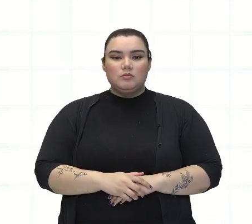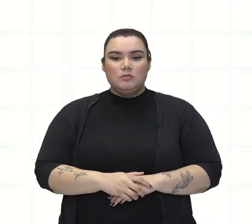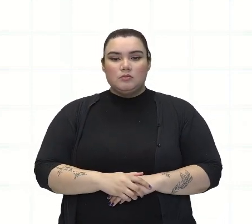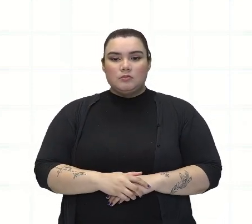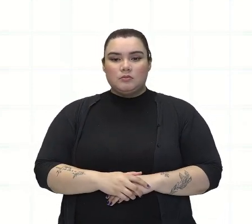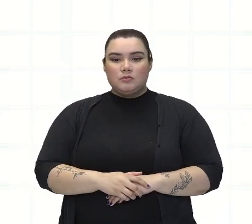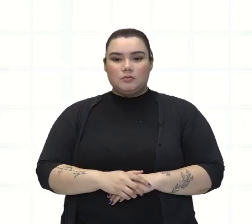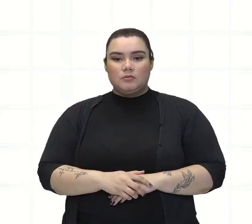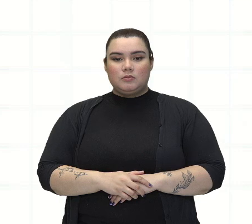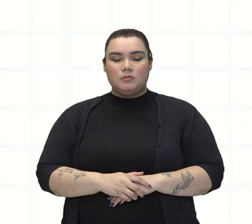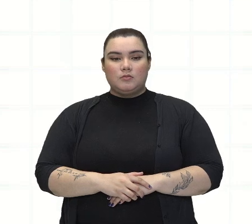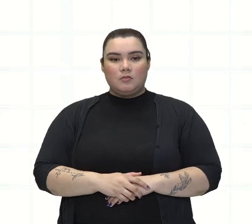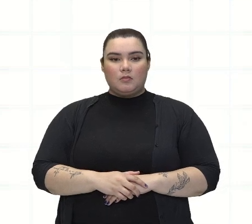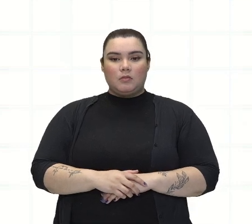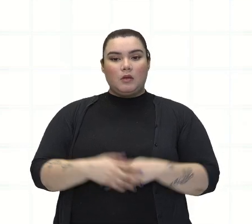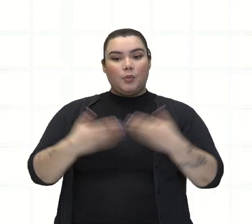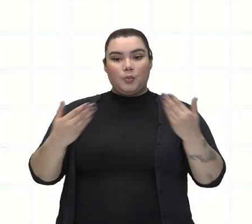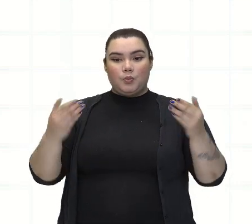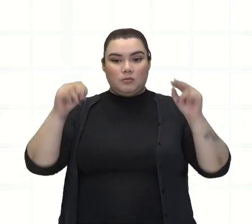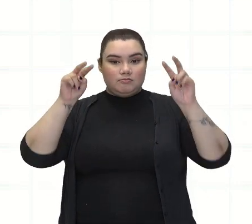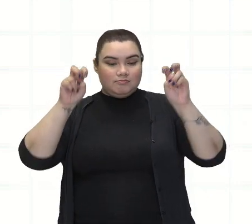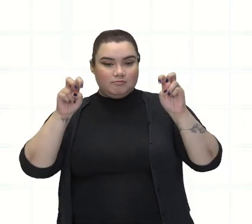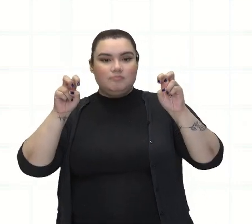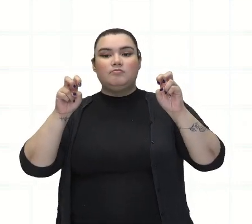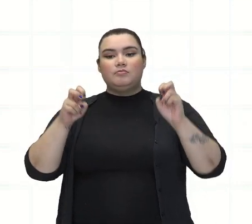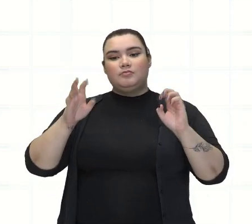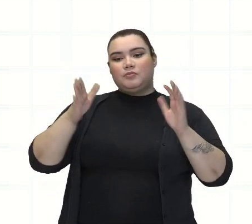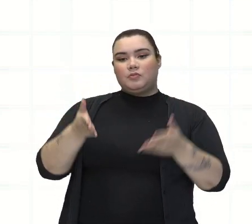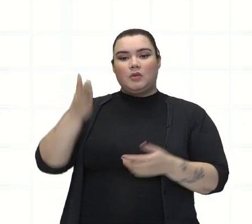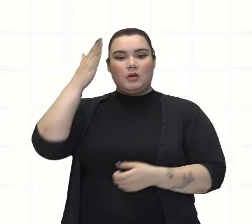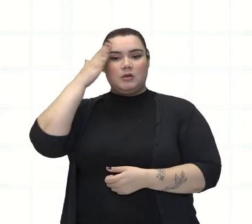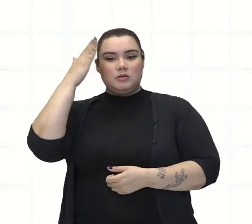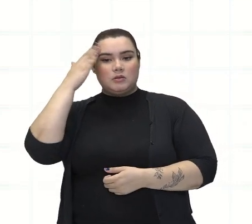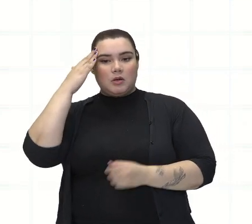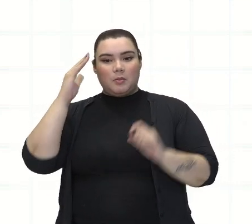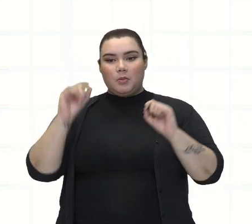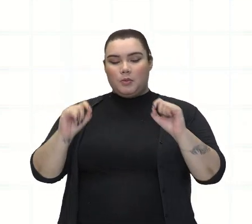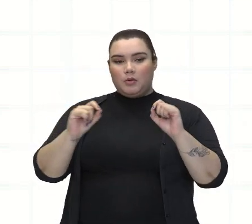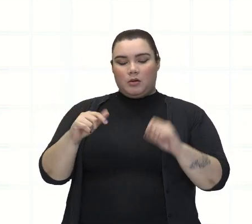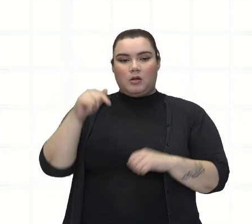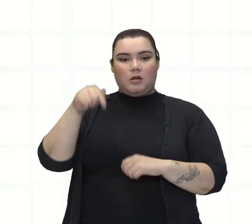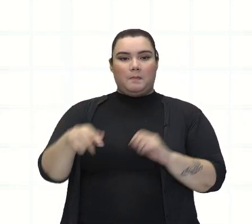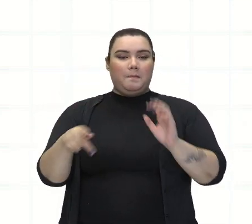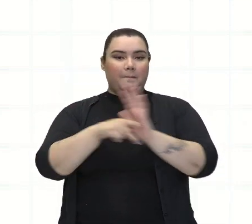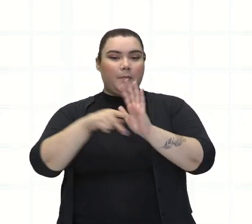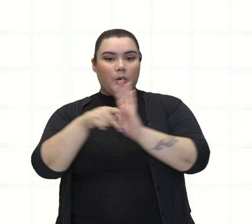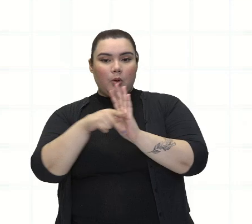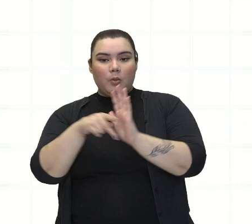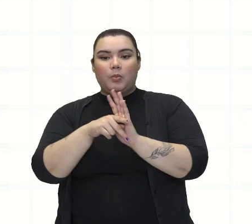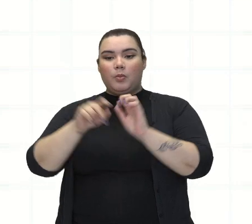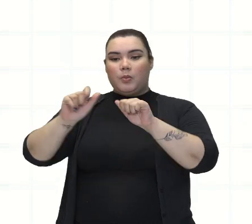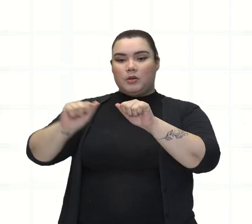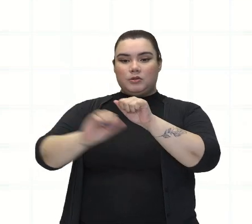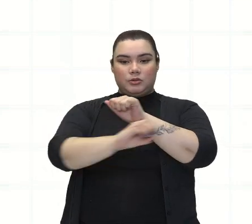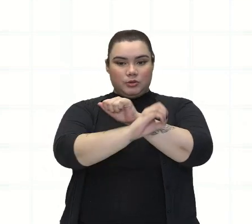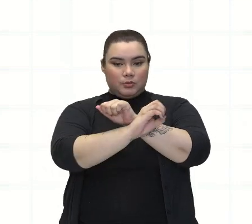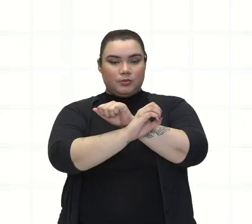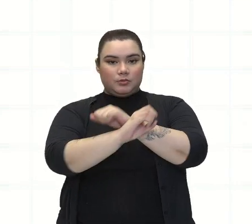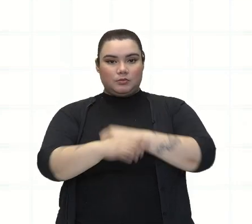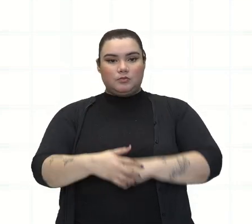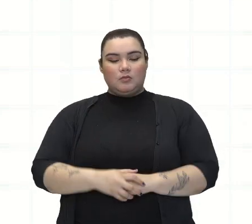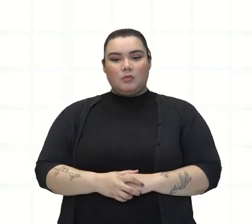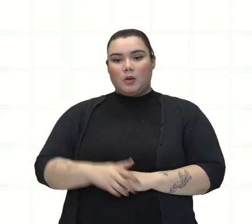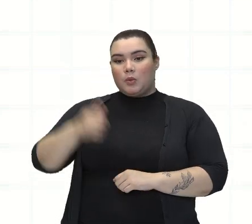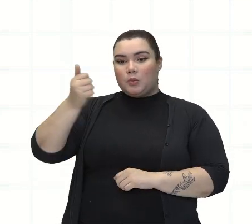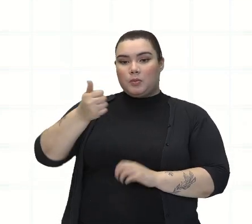Certo? Então, pelo próprio título, nós já temos aí essa materialização do artigo. No primeiro